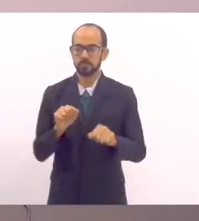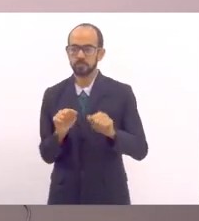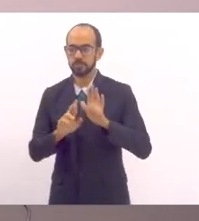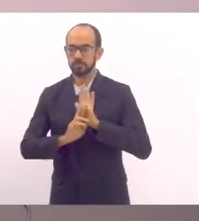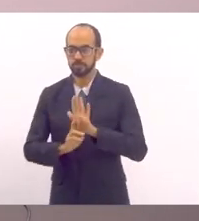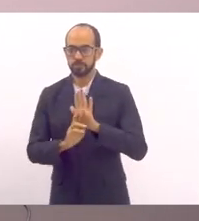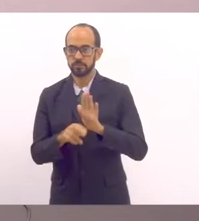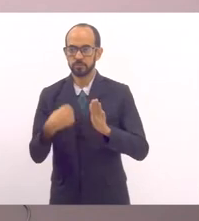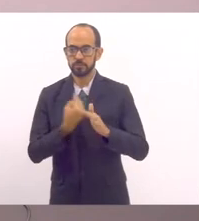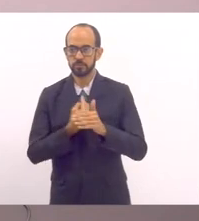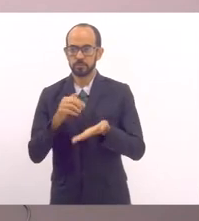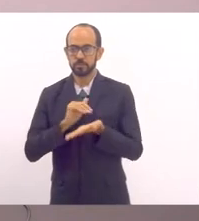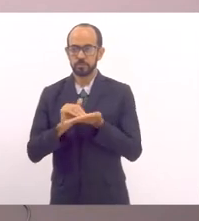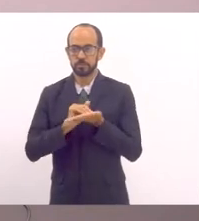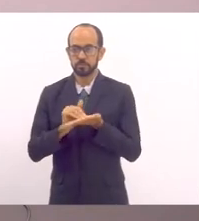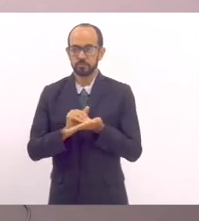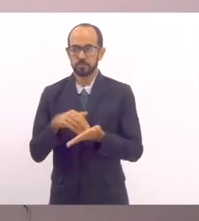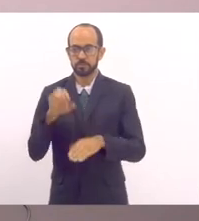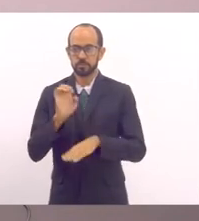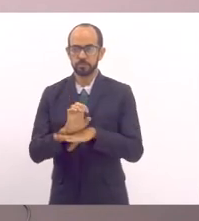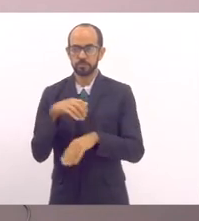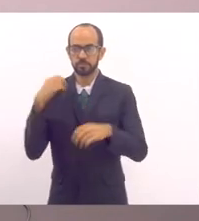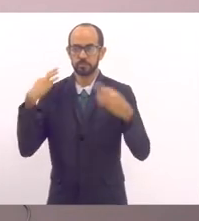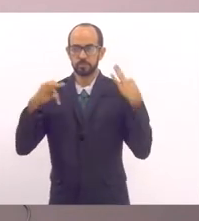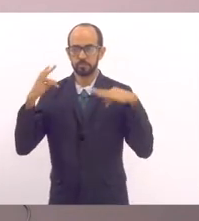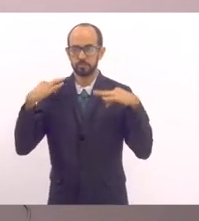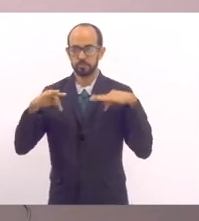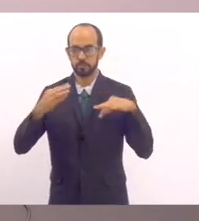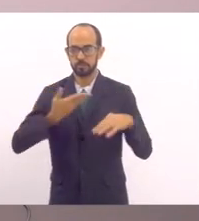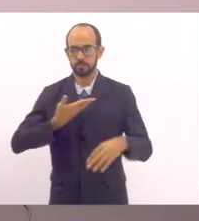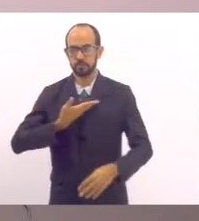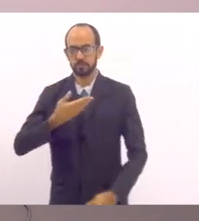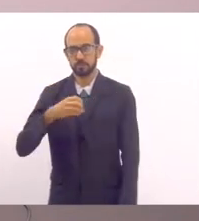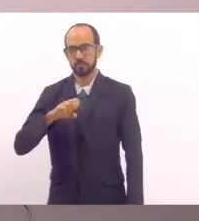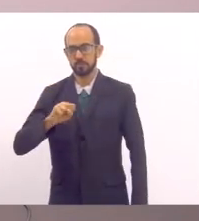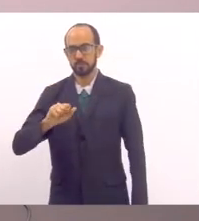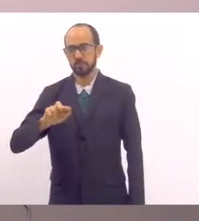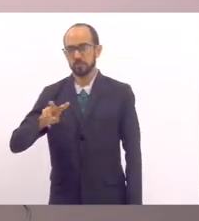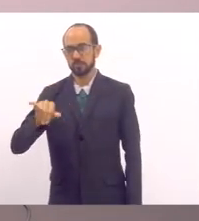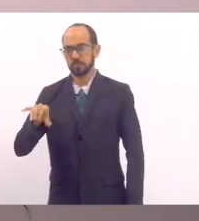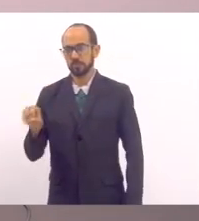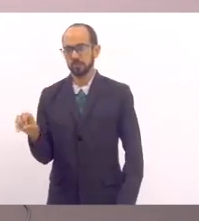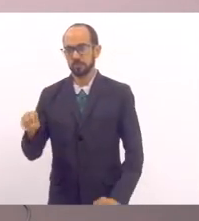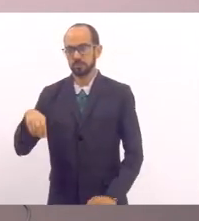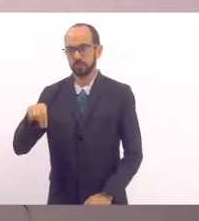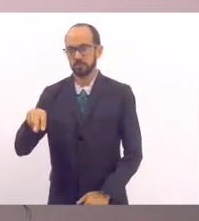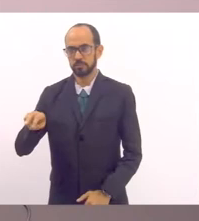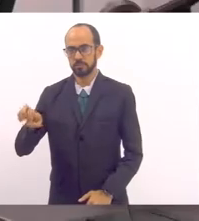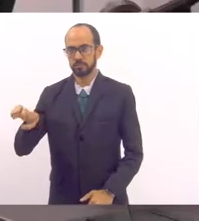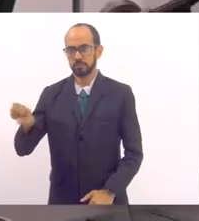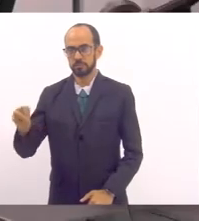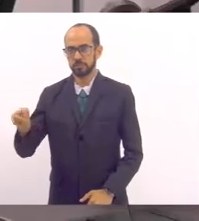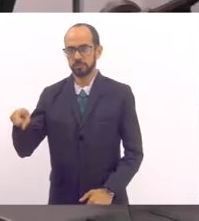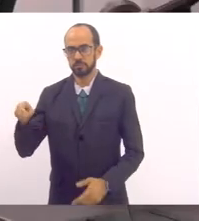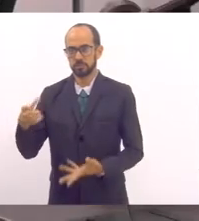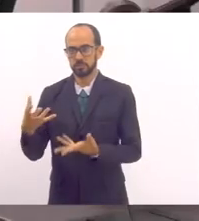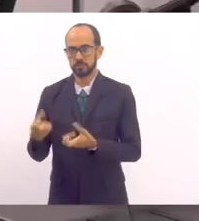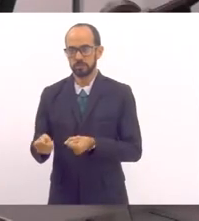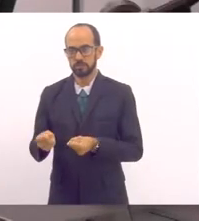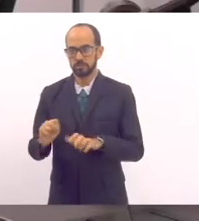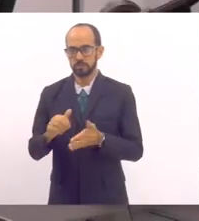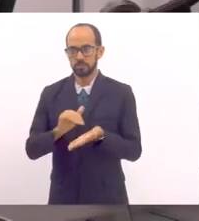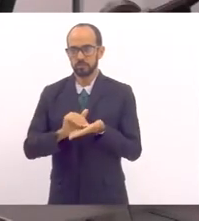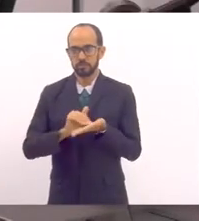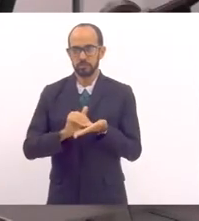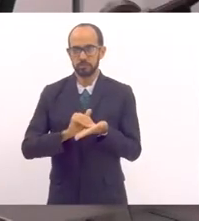né, o nosso secretário de Estado de Turismo, o amigo Sávio Neves, né, que assumiu, né, a secretaria com a descompatibilização